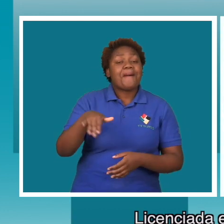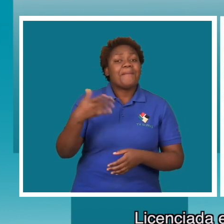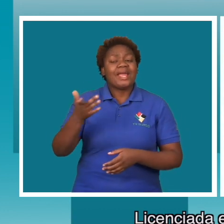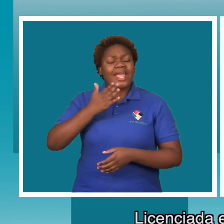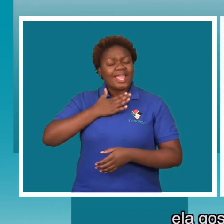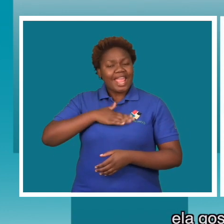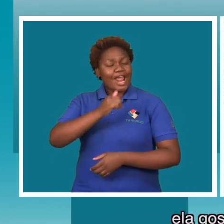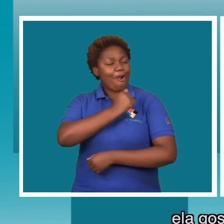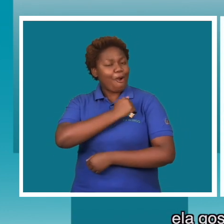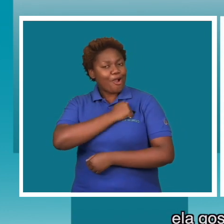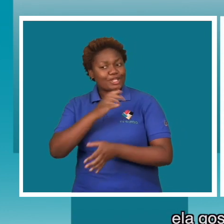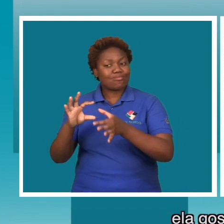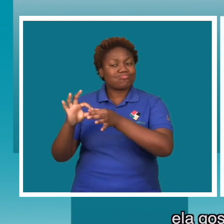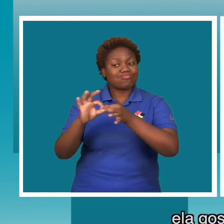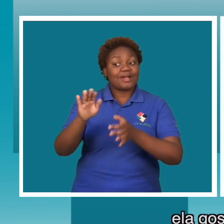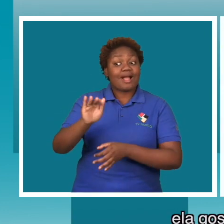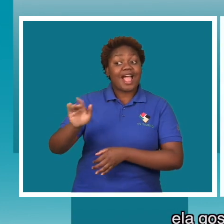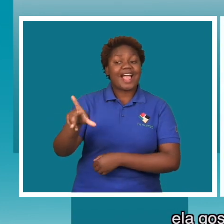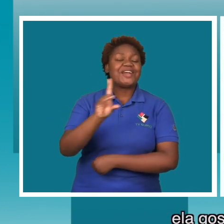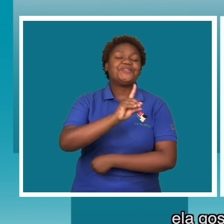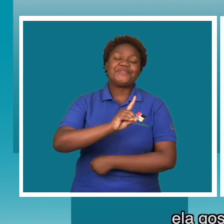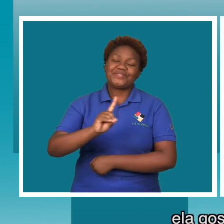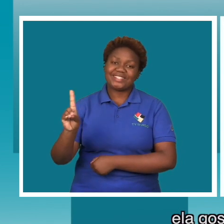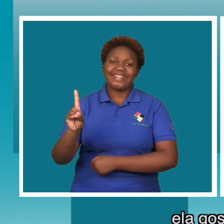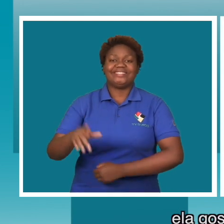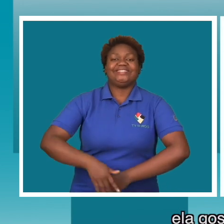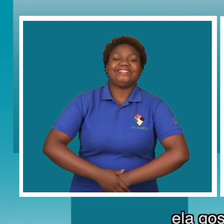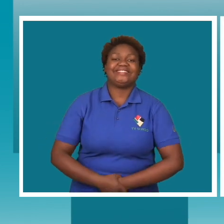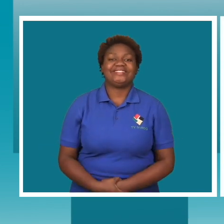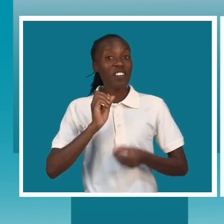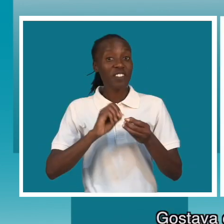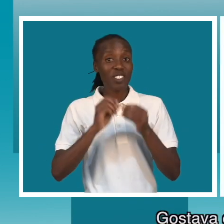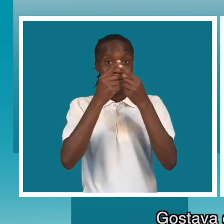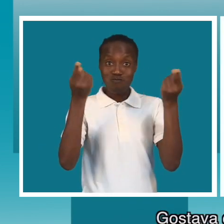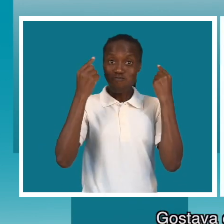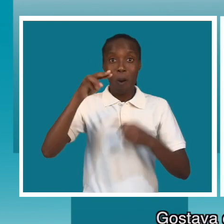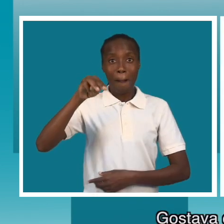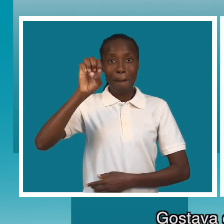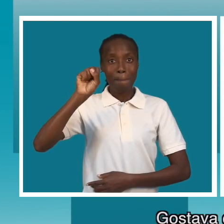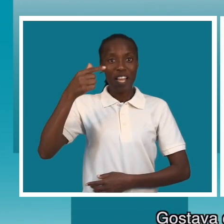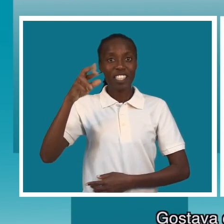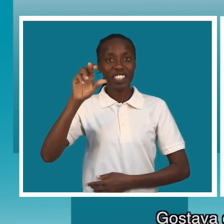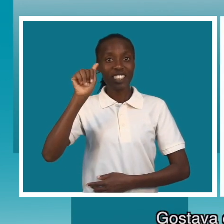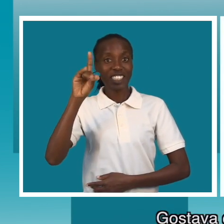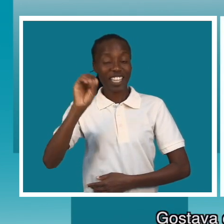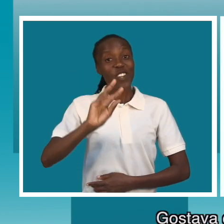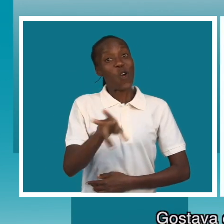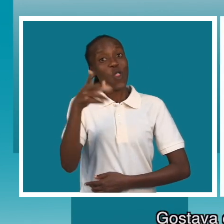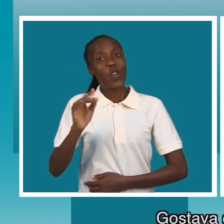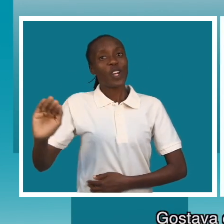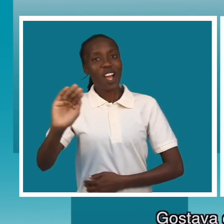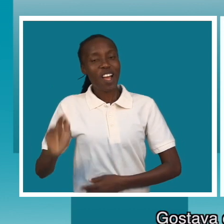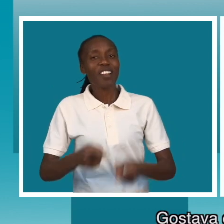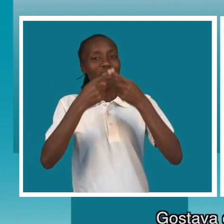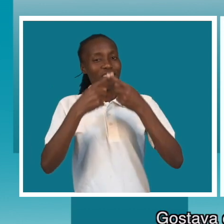Finanças, ela gostava de se formar numa área ligada à deficiência. Estava a fazer o mestrado numa área